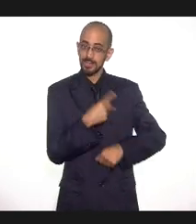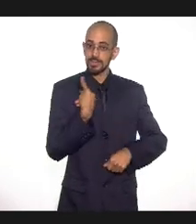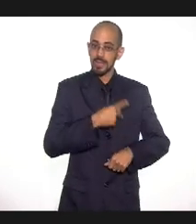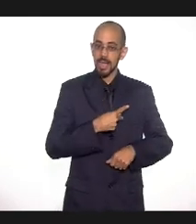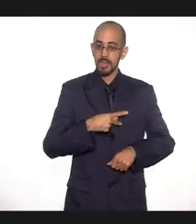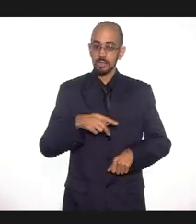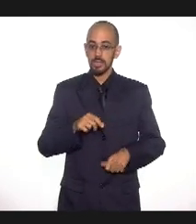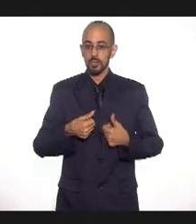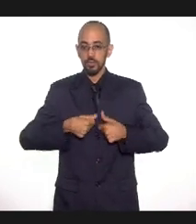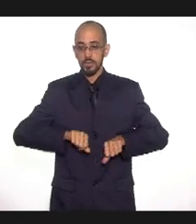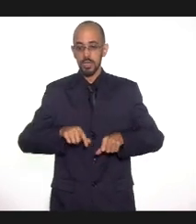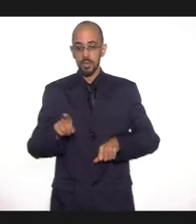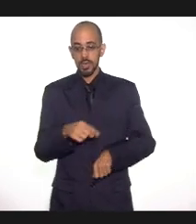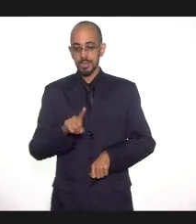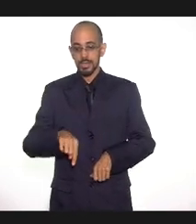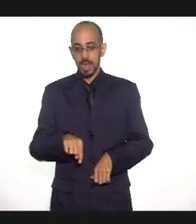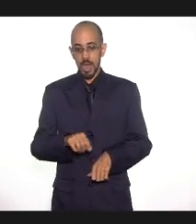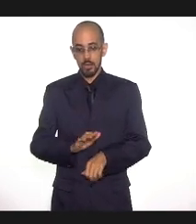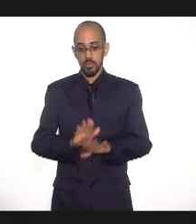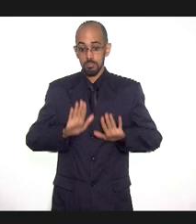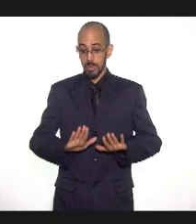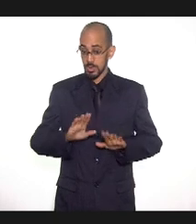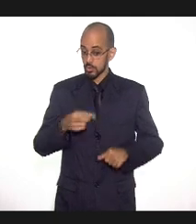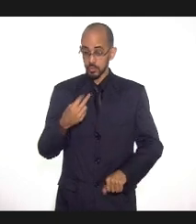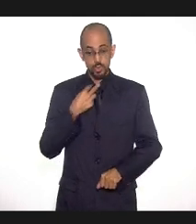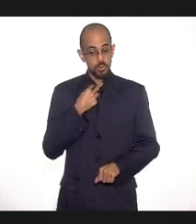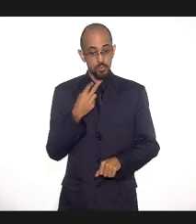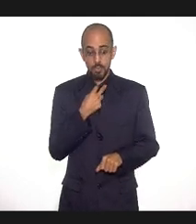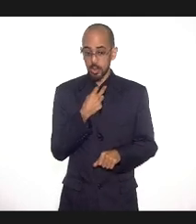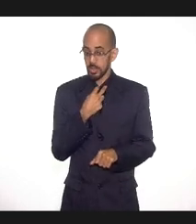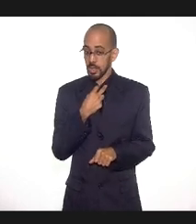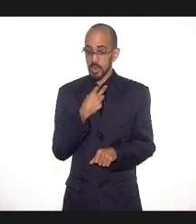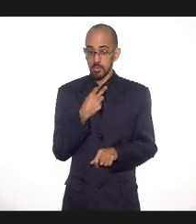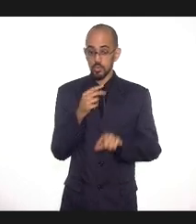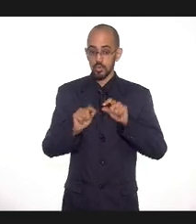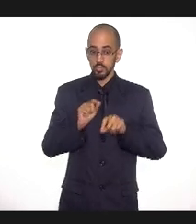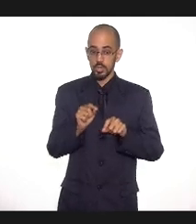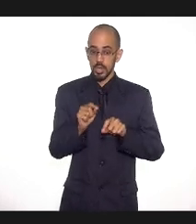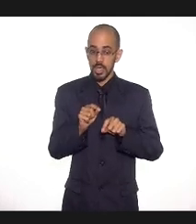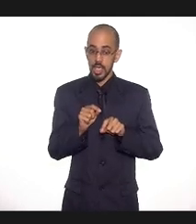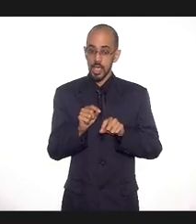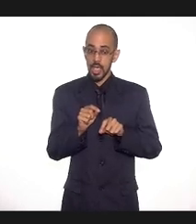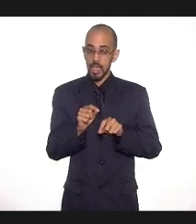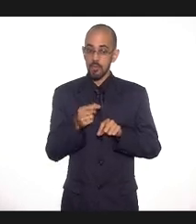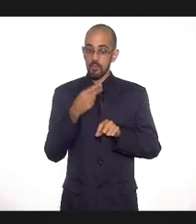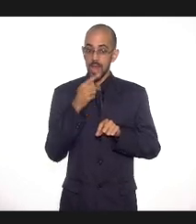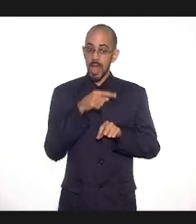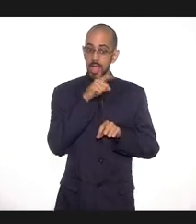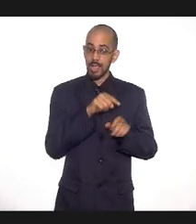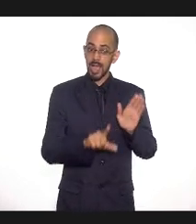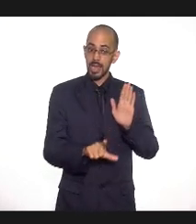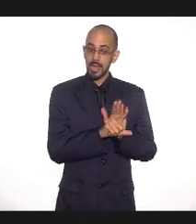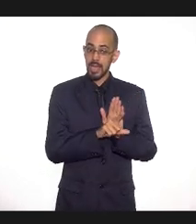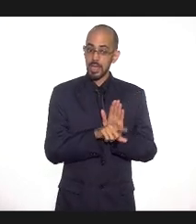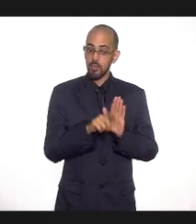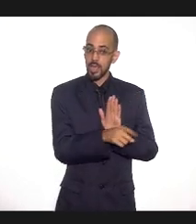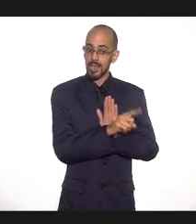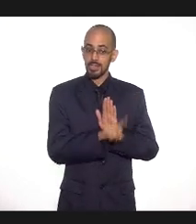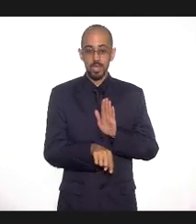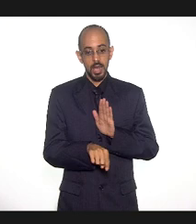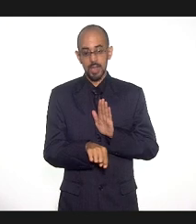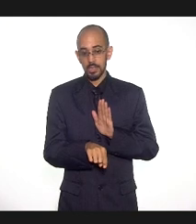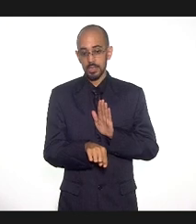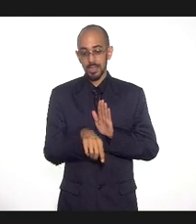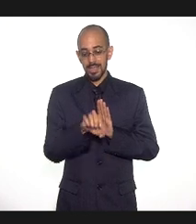suspenso. Mas nós não temos poder de declarar a lei extinta, a menos que uma lei diga a lei tal